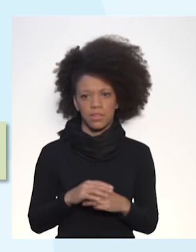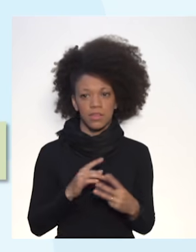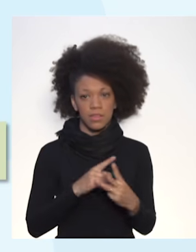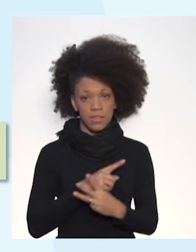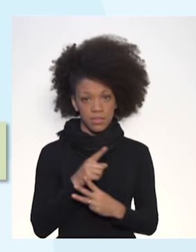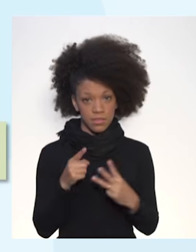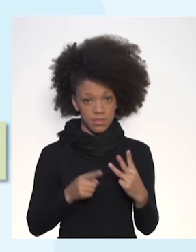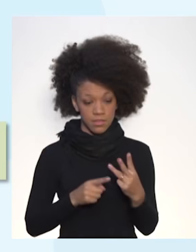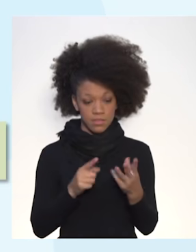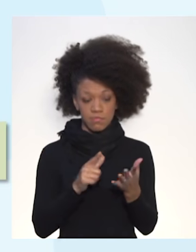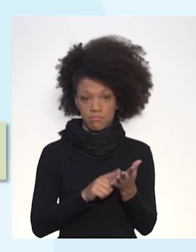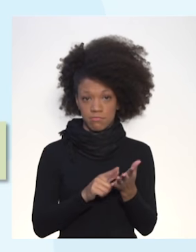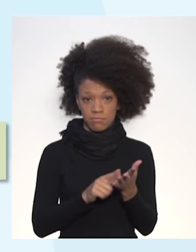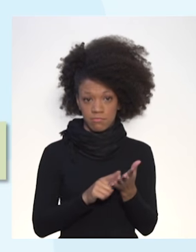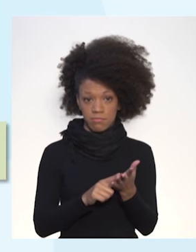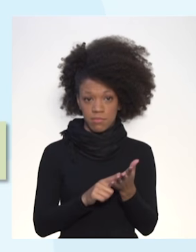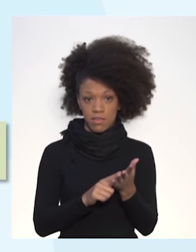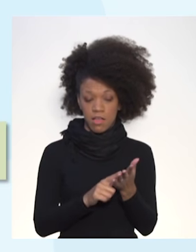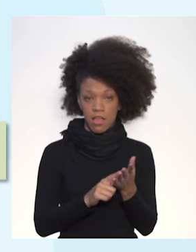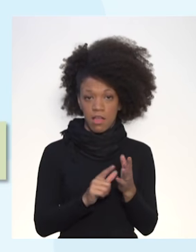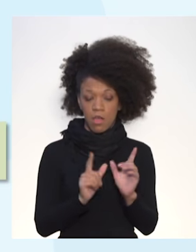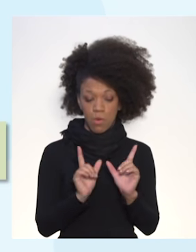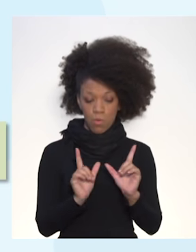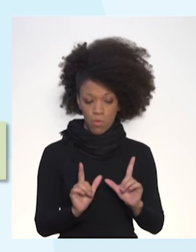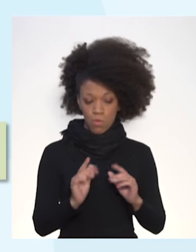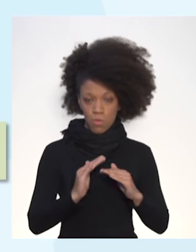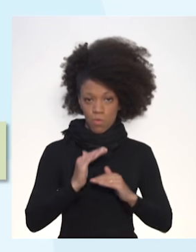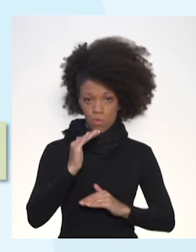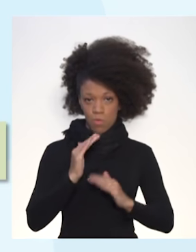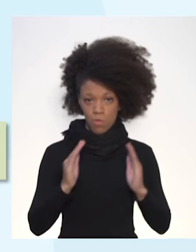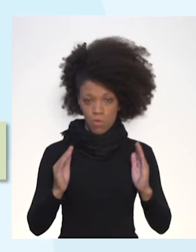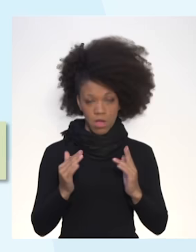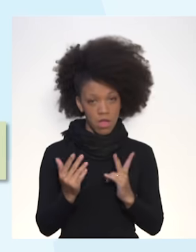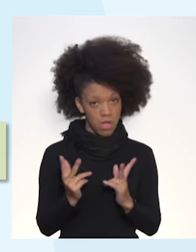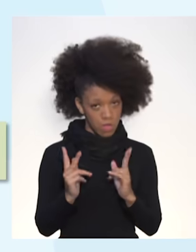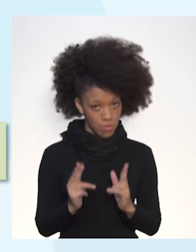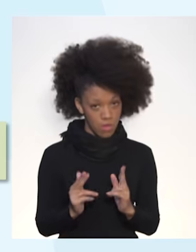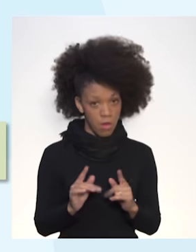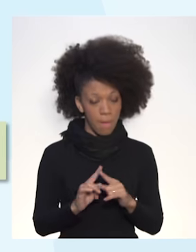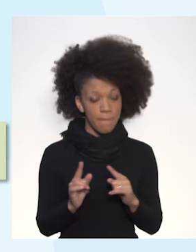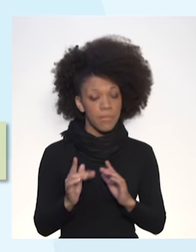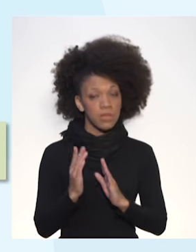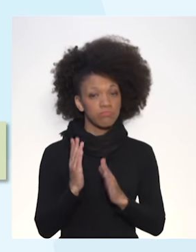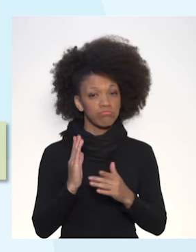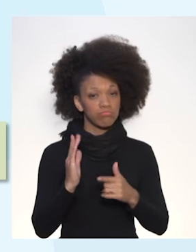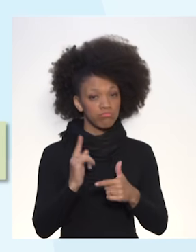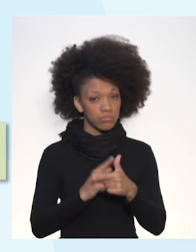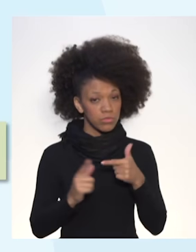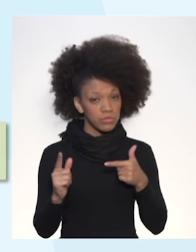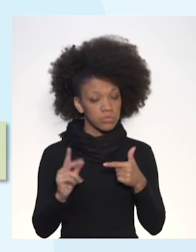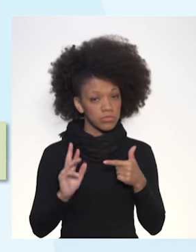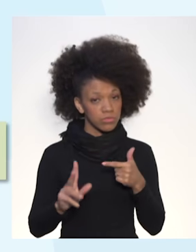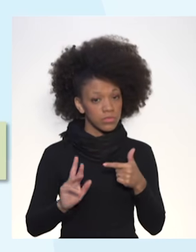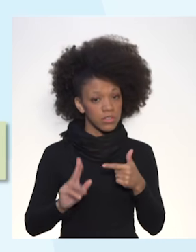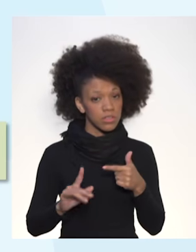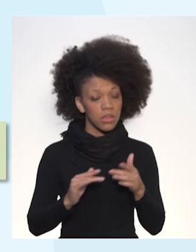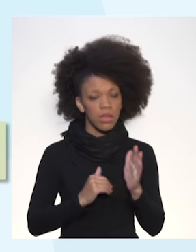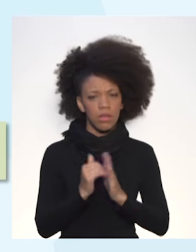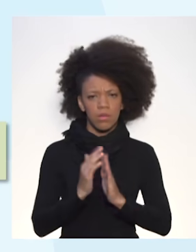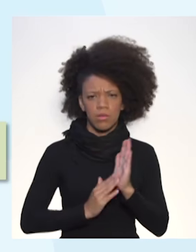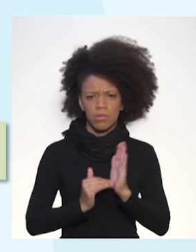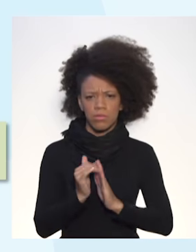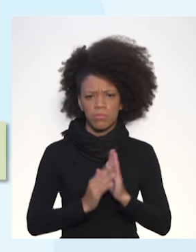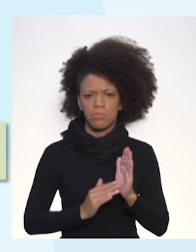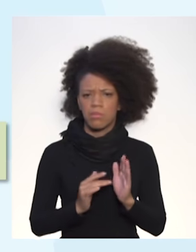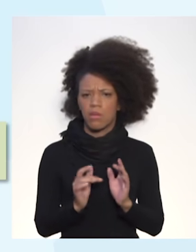mesmo tamanho e mesmo elas estando divididas em partes diferentes, a parte pintada é do mesmo